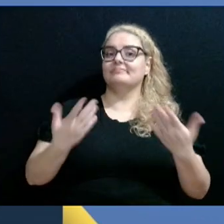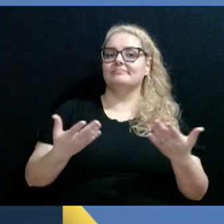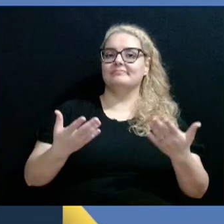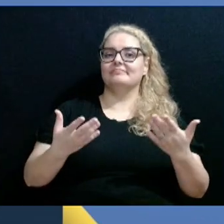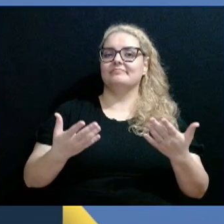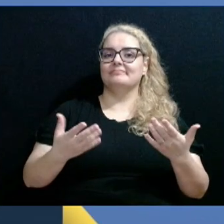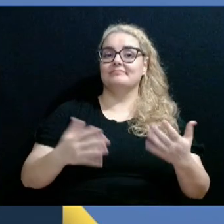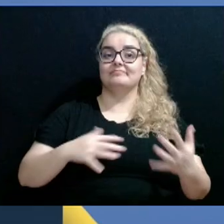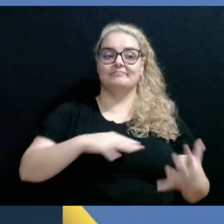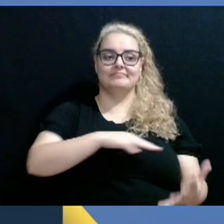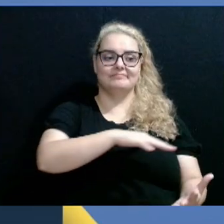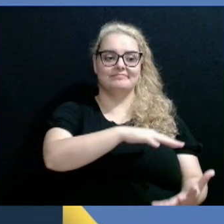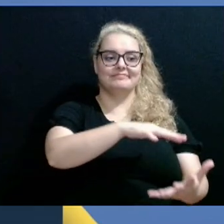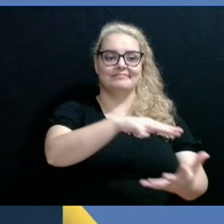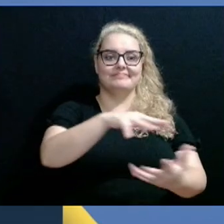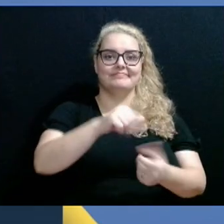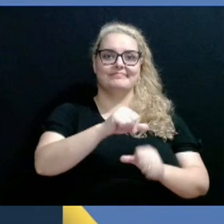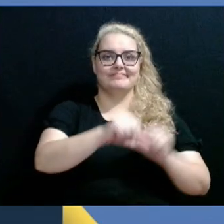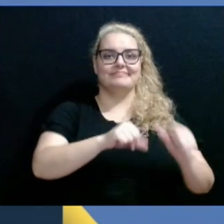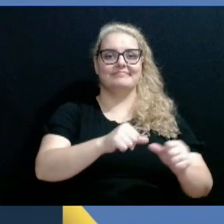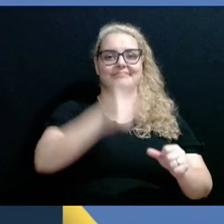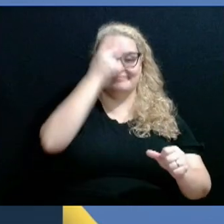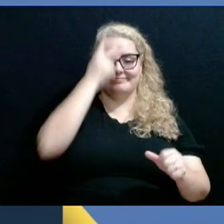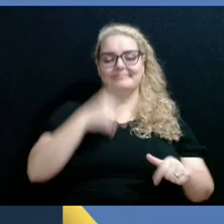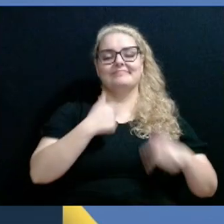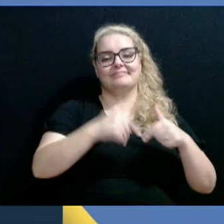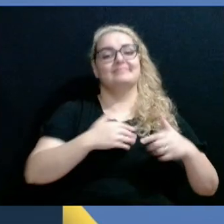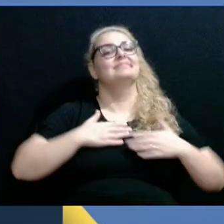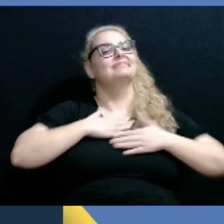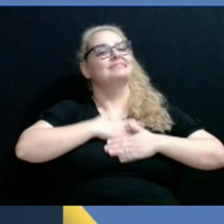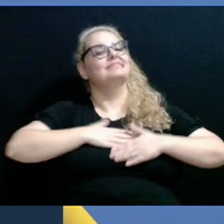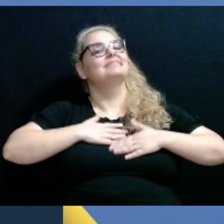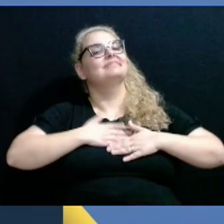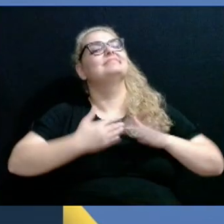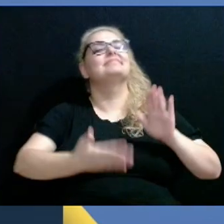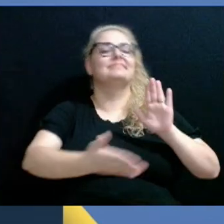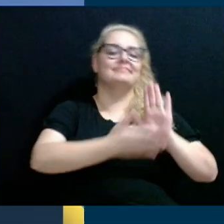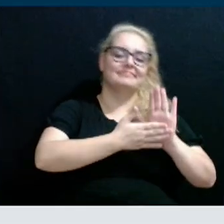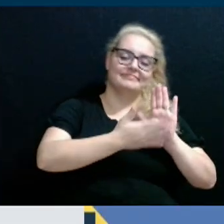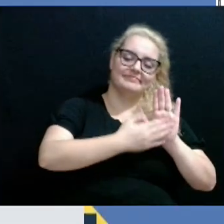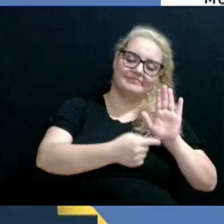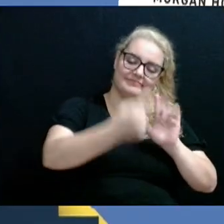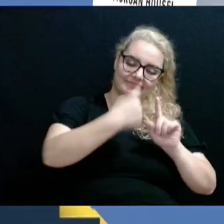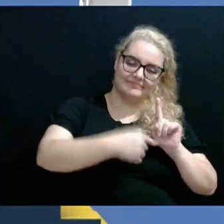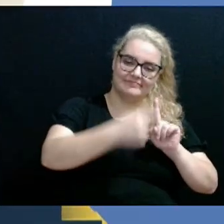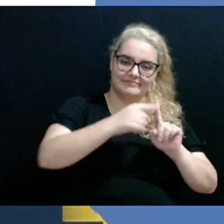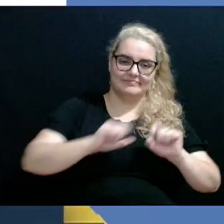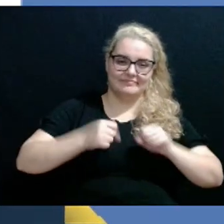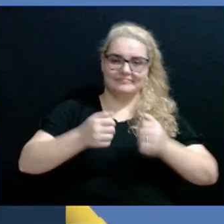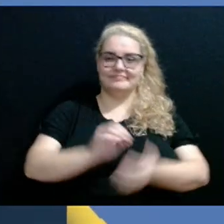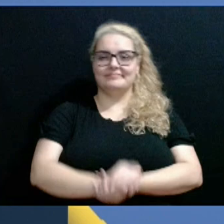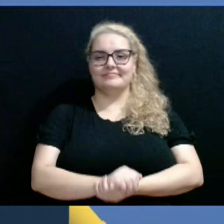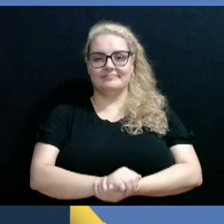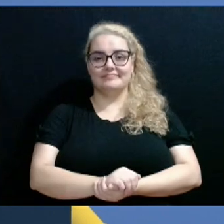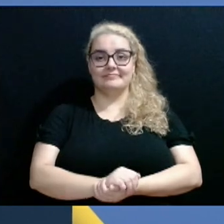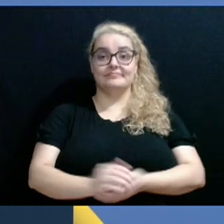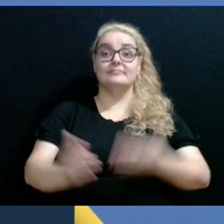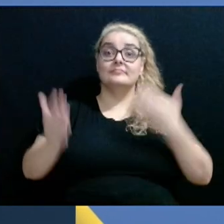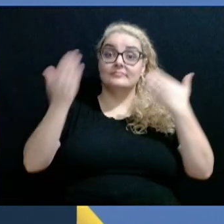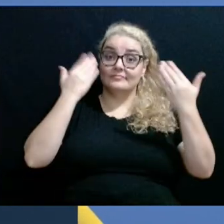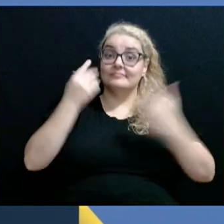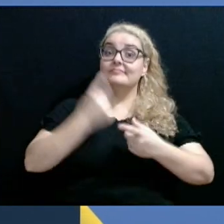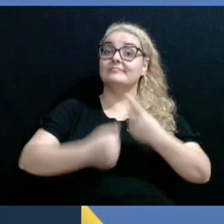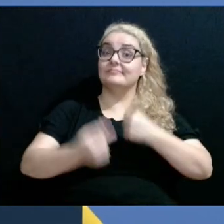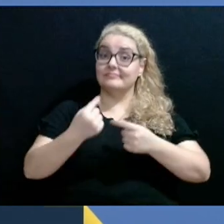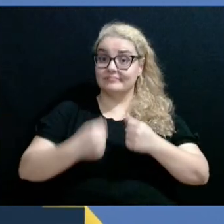mundo realizando o próprio trabalho com prazer, propósito e dedicação. A Psicologia Financeira de